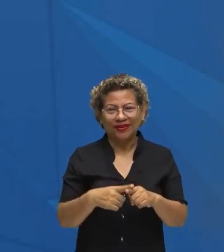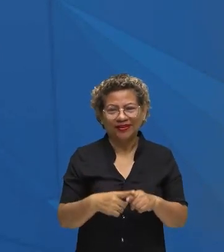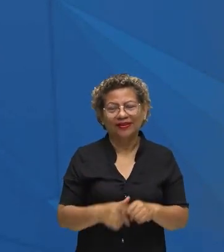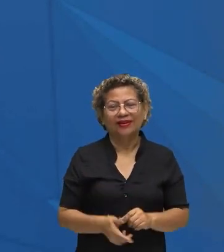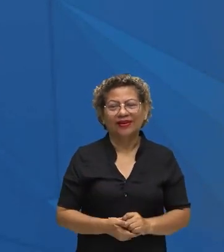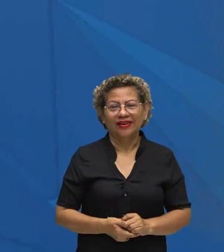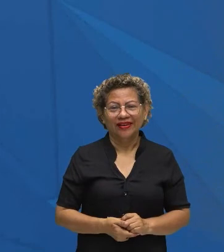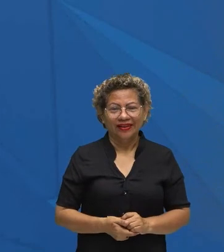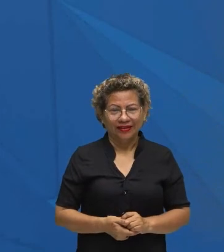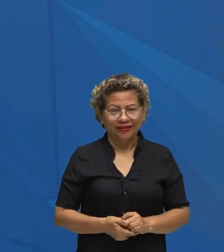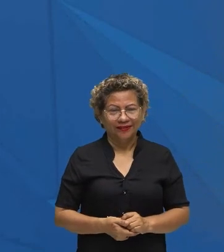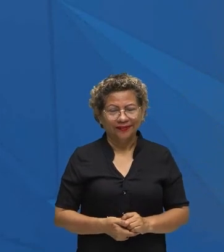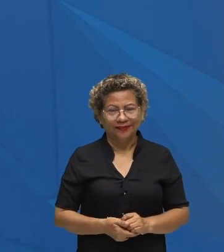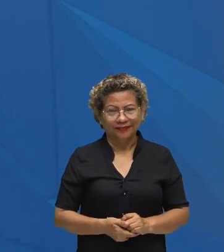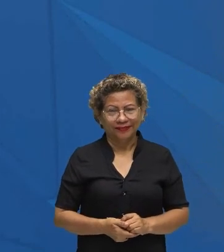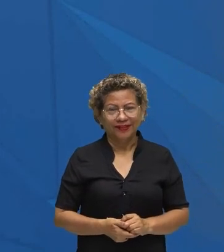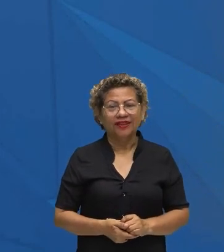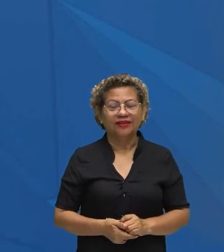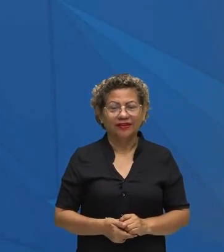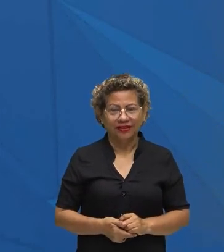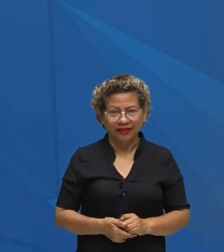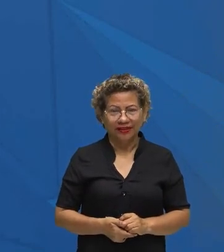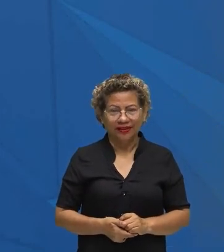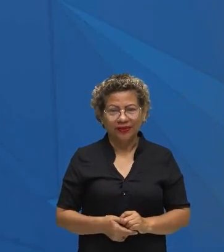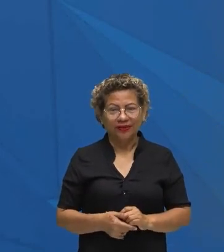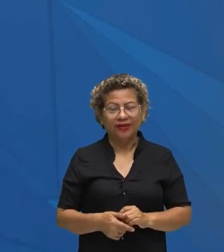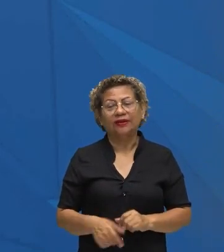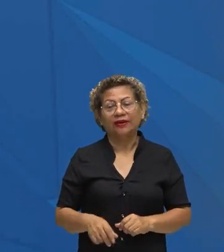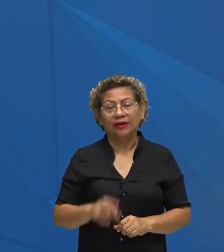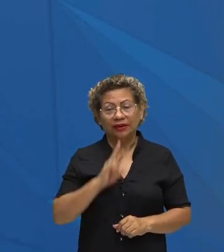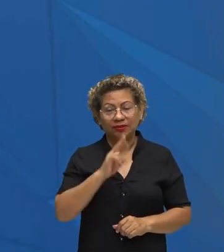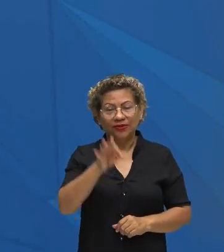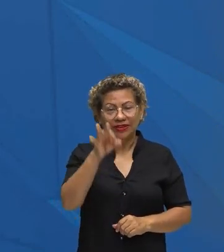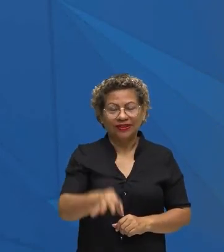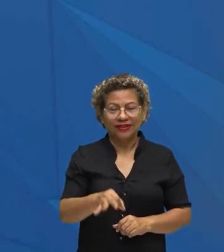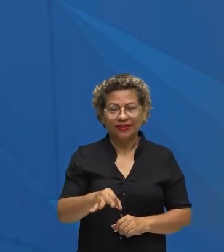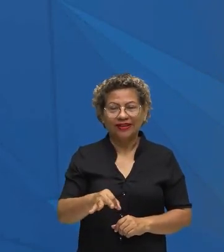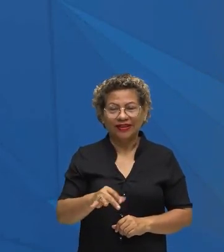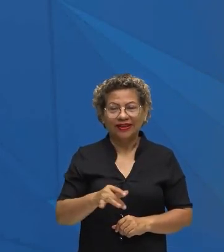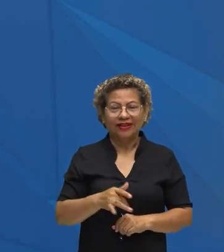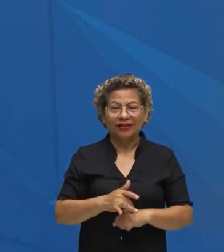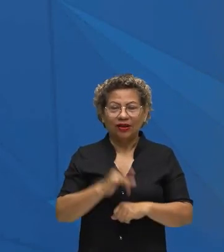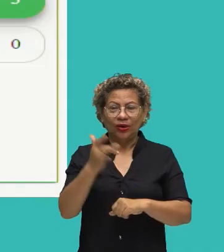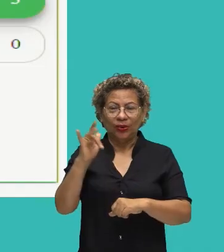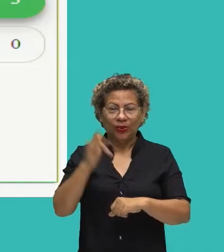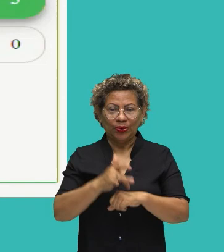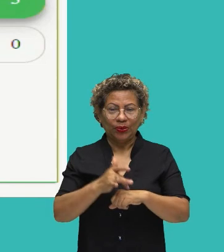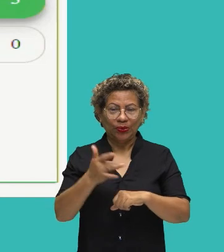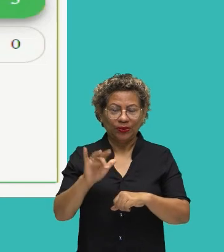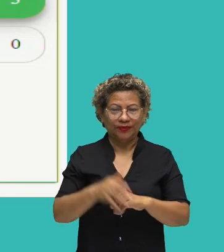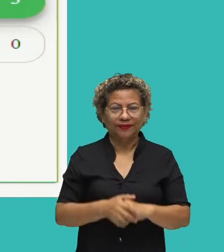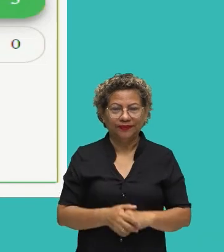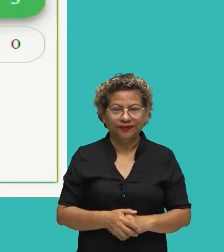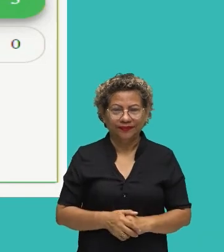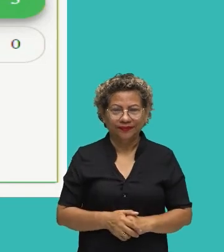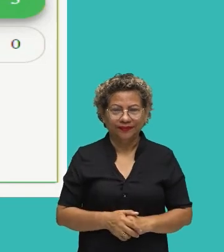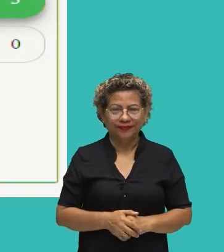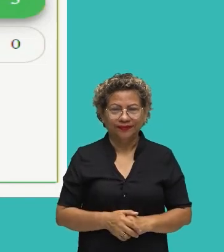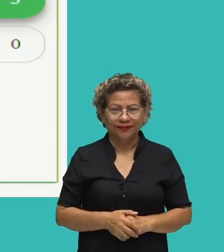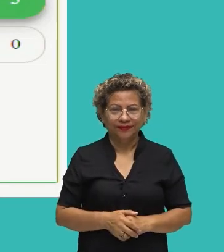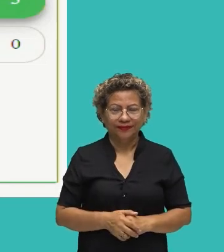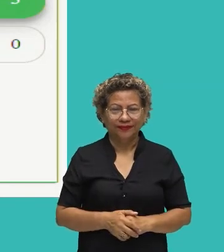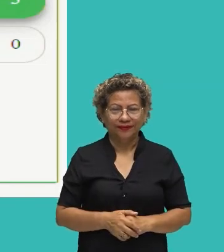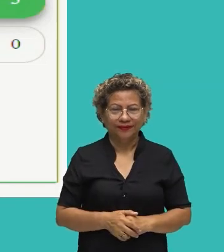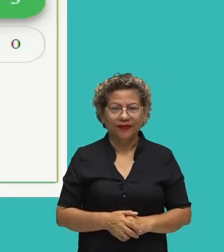esperando ali a resposta, nem tudo que reluz é ouro. Obrigada aí para quem participou e nós temos ainda, olha só,